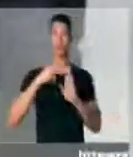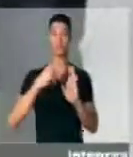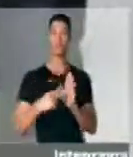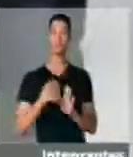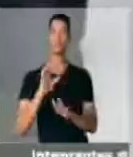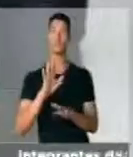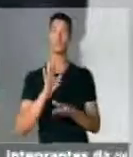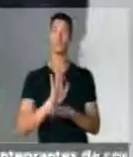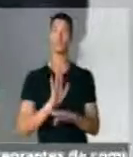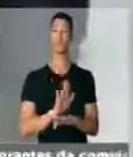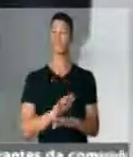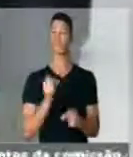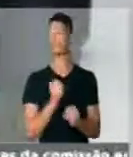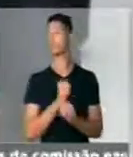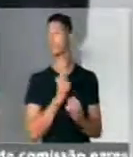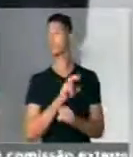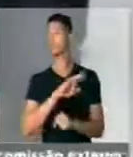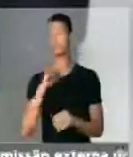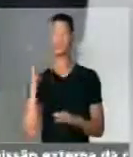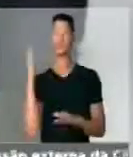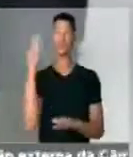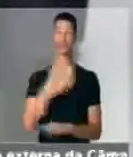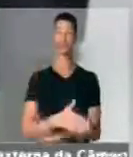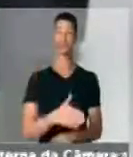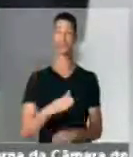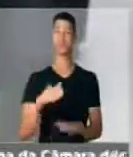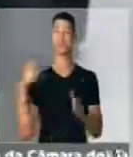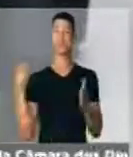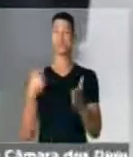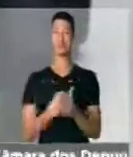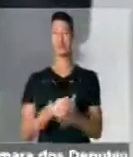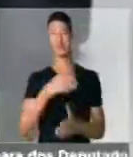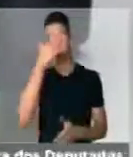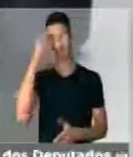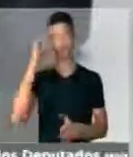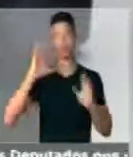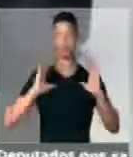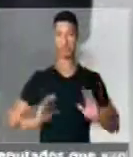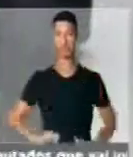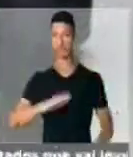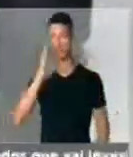MP só favorece a construtora e vai direto, dá um soco direto na cara do cidadão brasileiro.